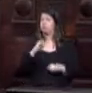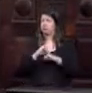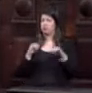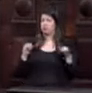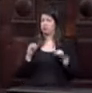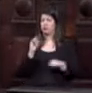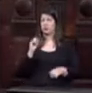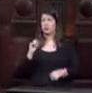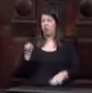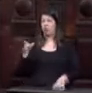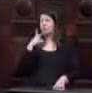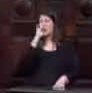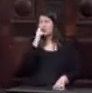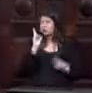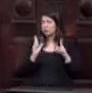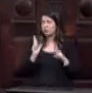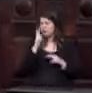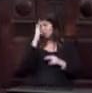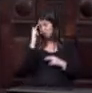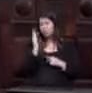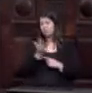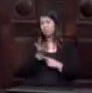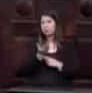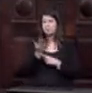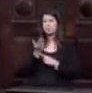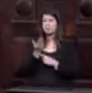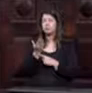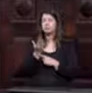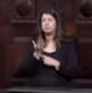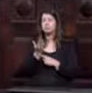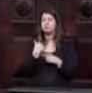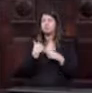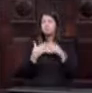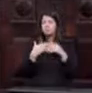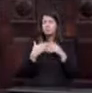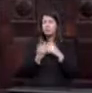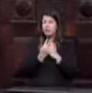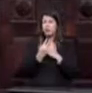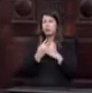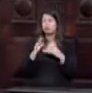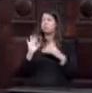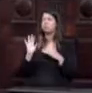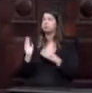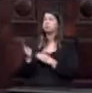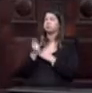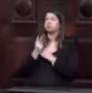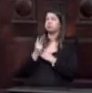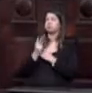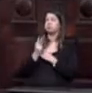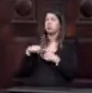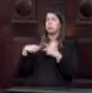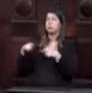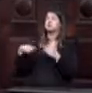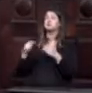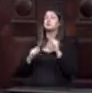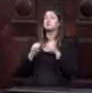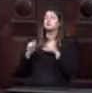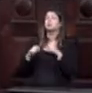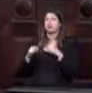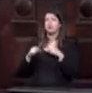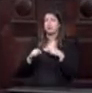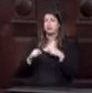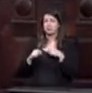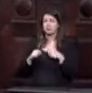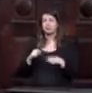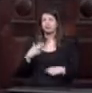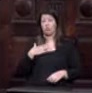vai pedir um dinheiro e a pessoa te pede uma garantia. Você entra num banco para tirar um empréstimo e o gerente do banco diz: